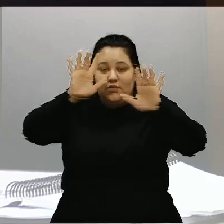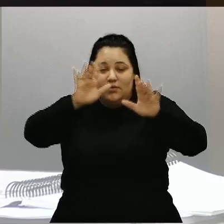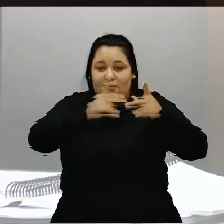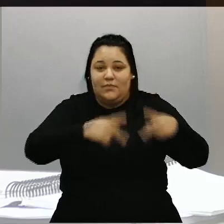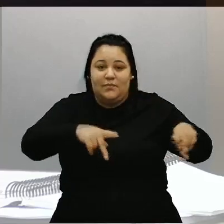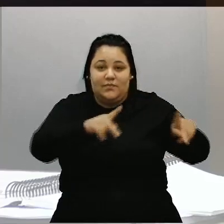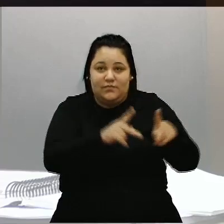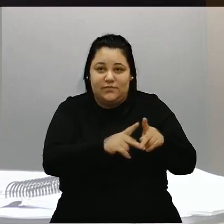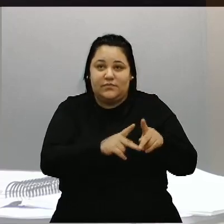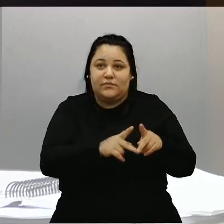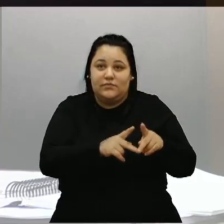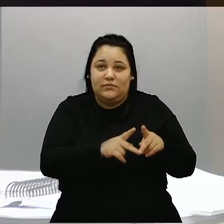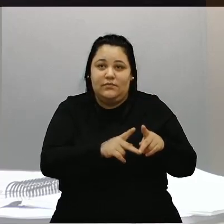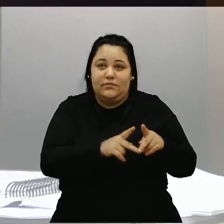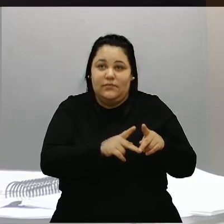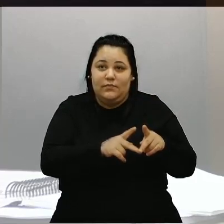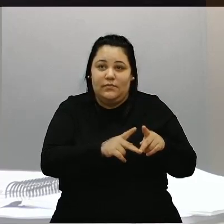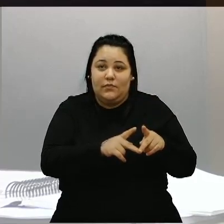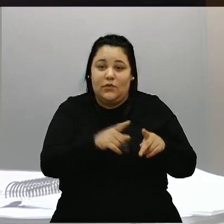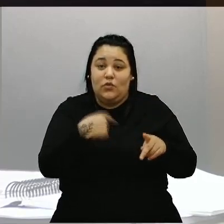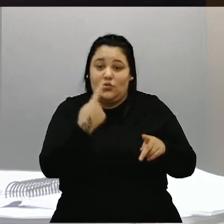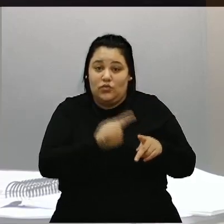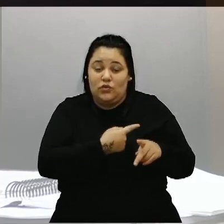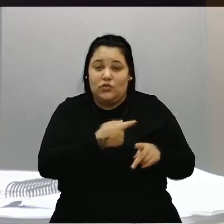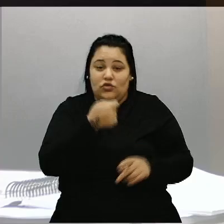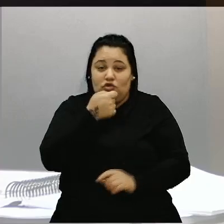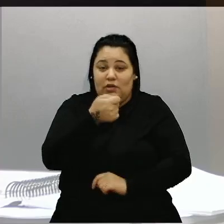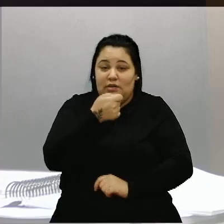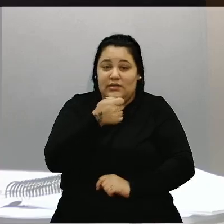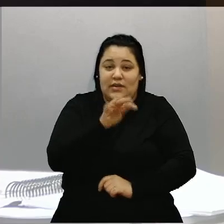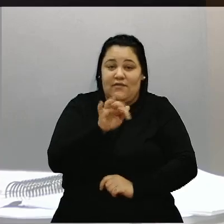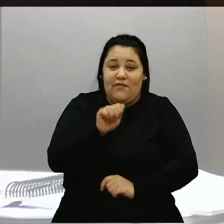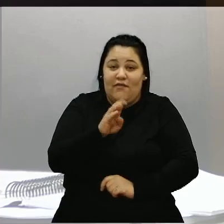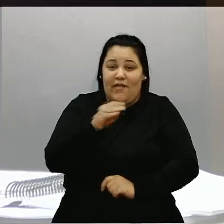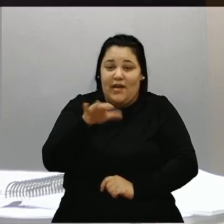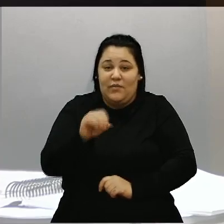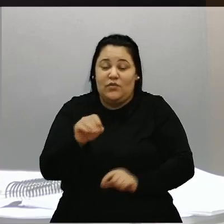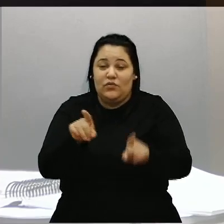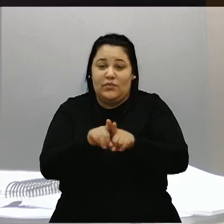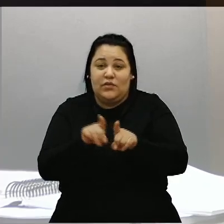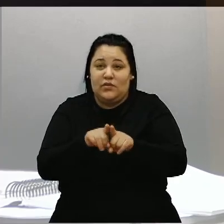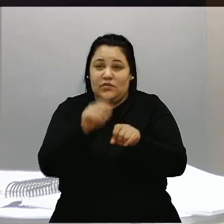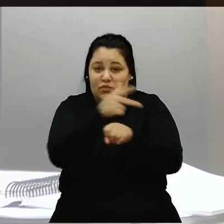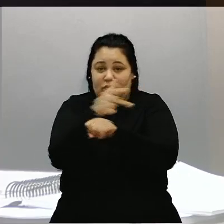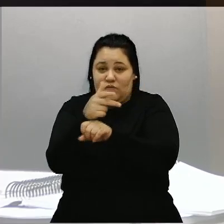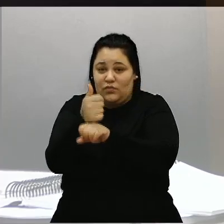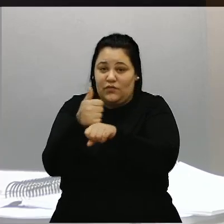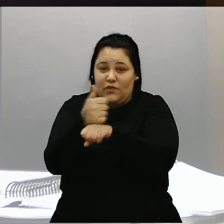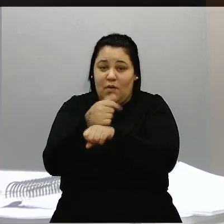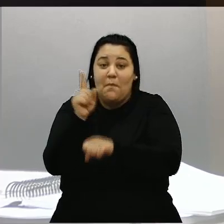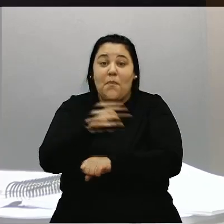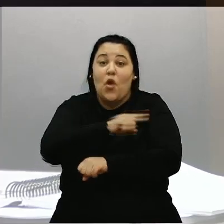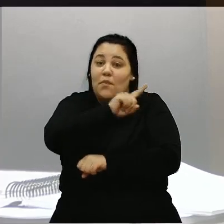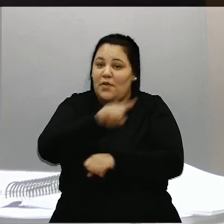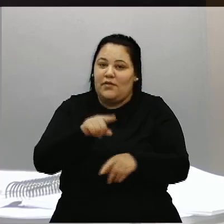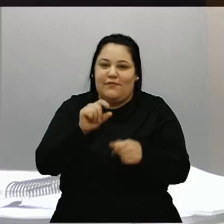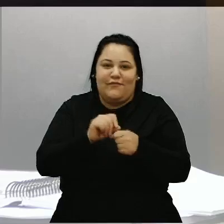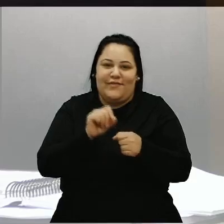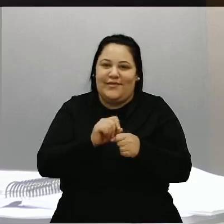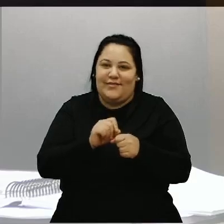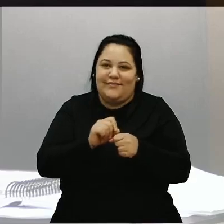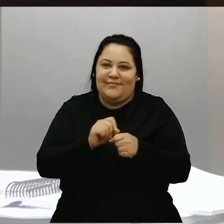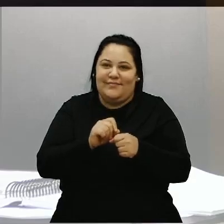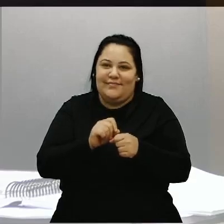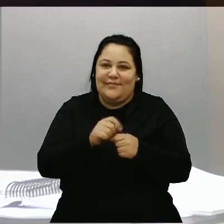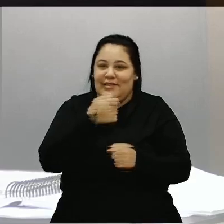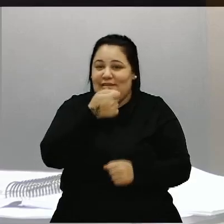sendo feito. O nosso jornalista, o Fábio Carnizella, e o nosso cinegrafista, tá? Eles foram proibidos de fazer matérias lá dentro daquele espaço